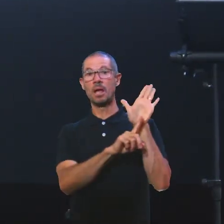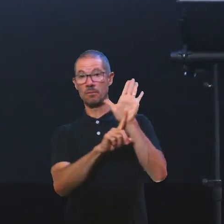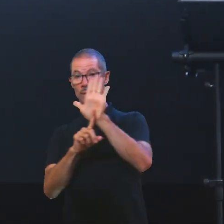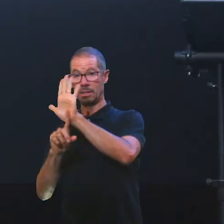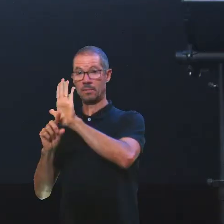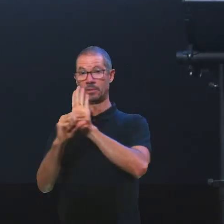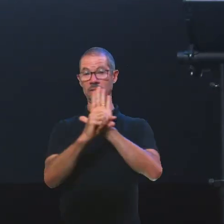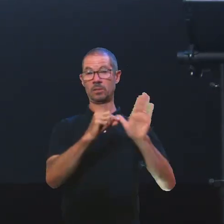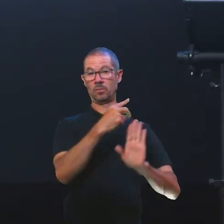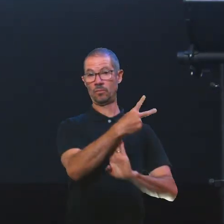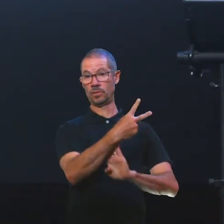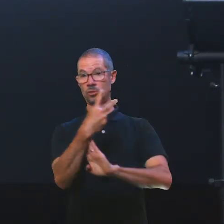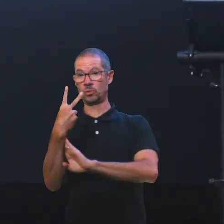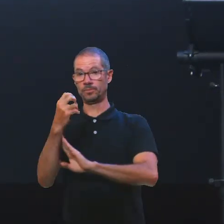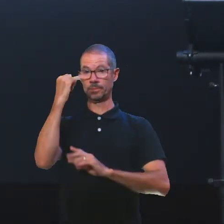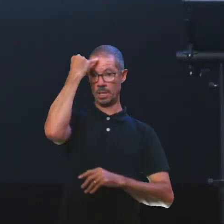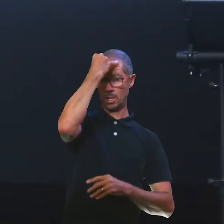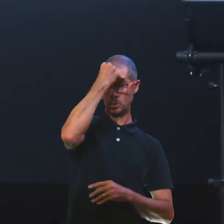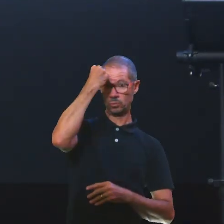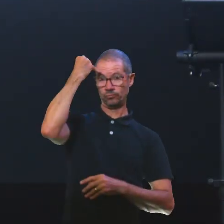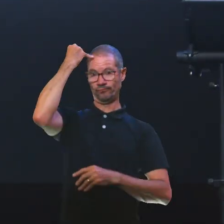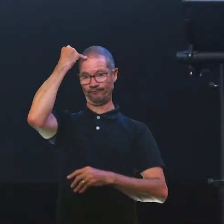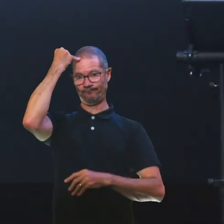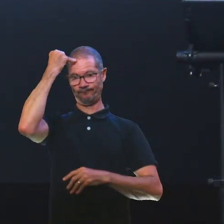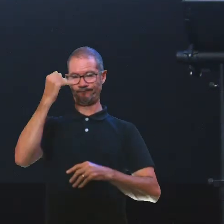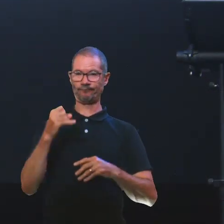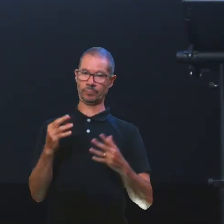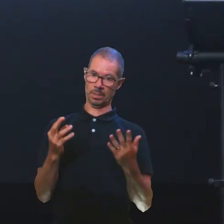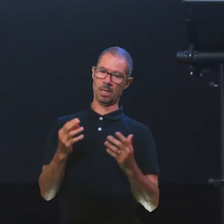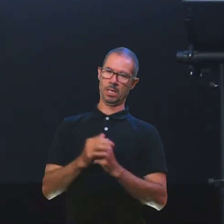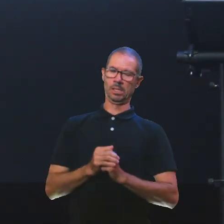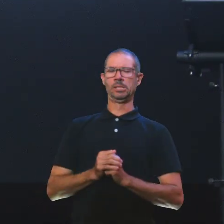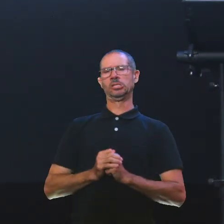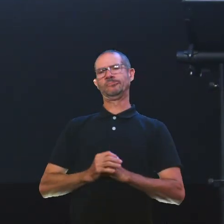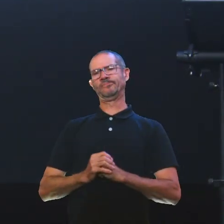versículo 22, que Judas, nesse caso aqui não Iscariotes,